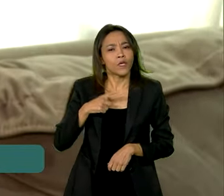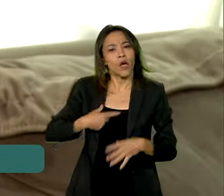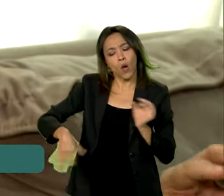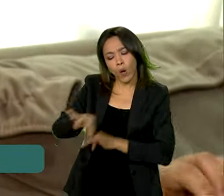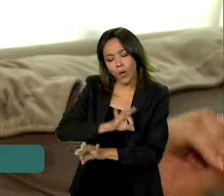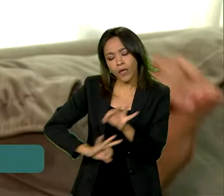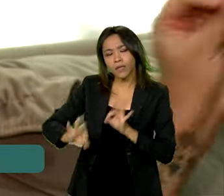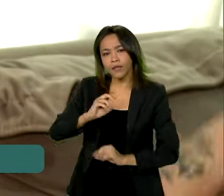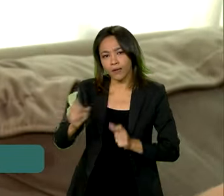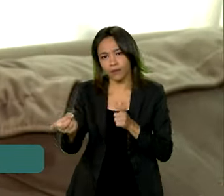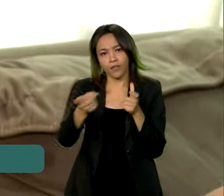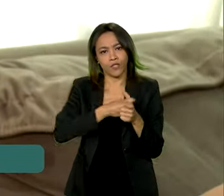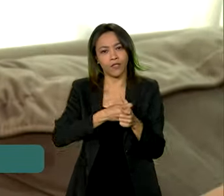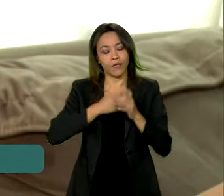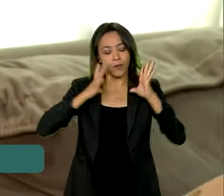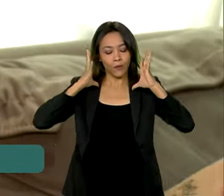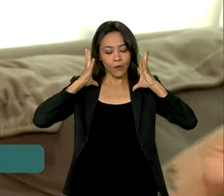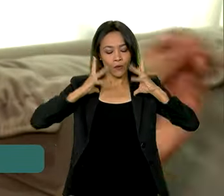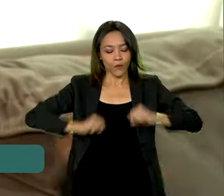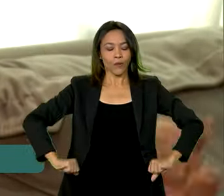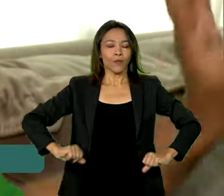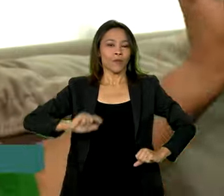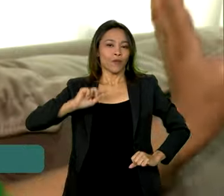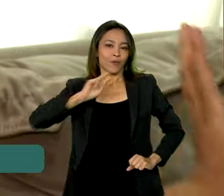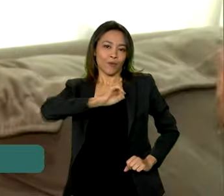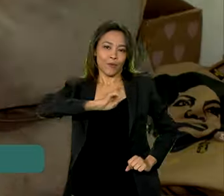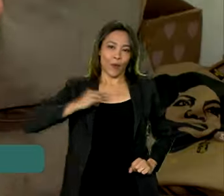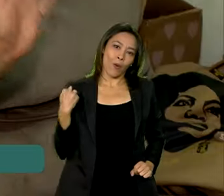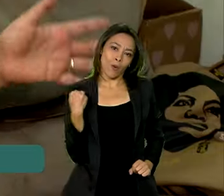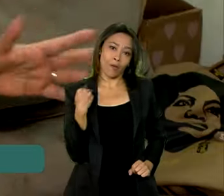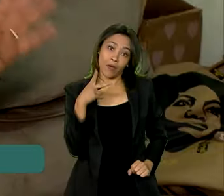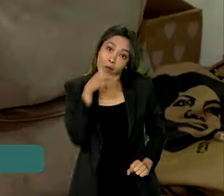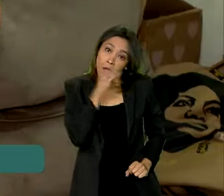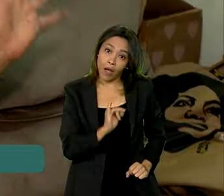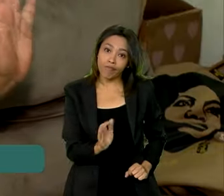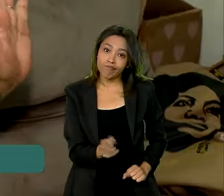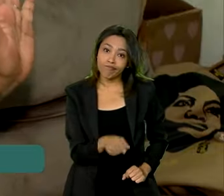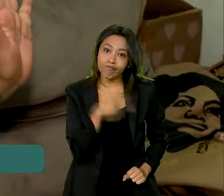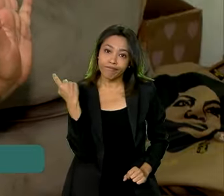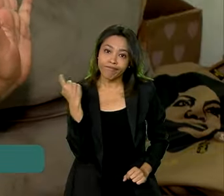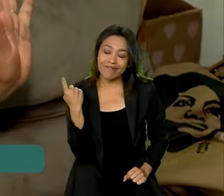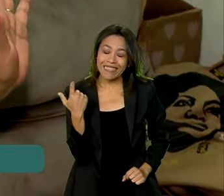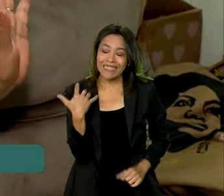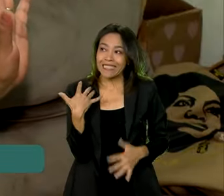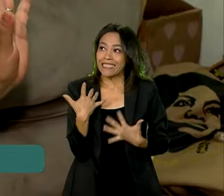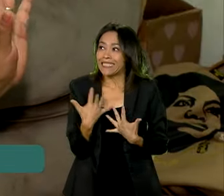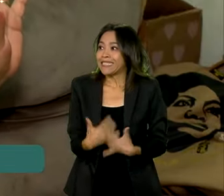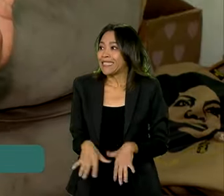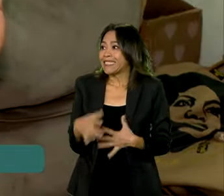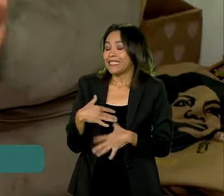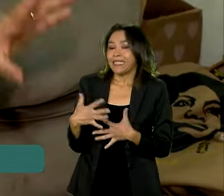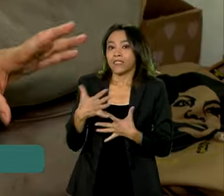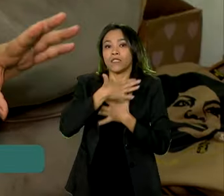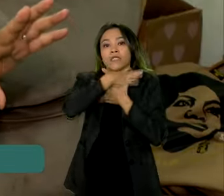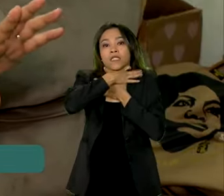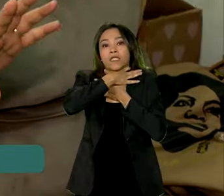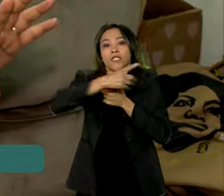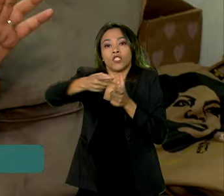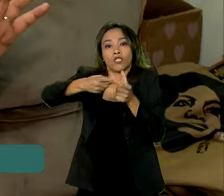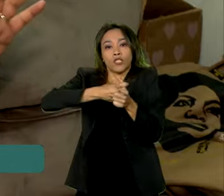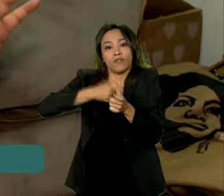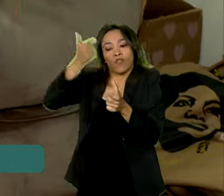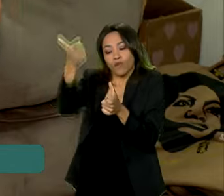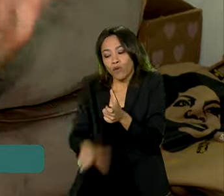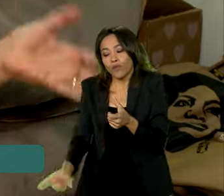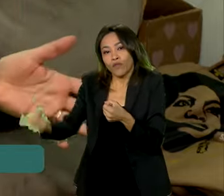nome. Mas em 2022, com o falecimento do pai, ela precisou arcar com dívidas inesperadas e voltou a ter o